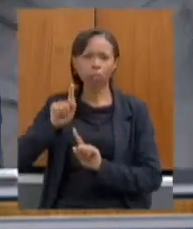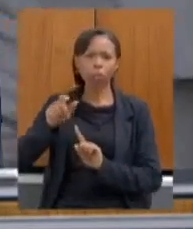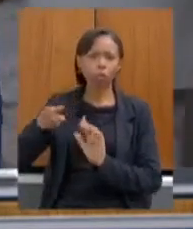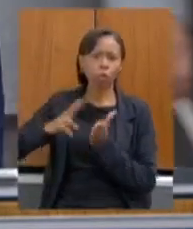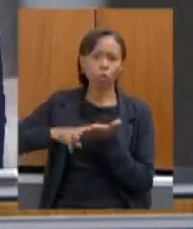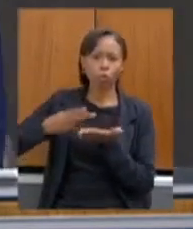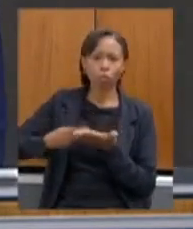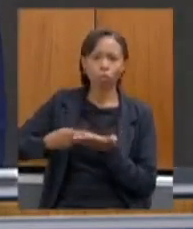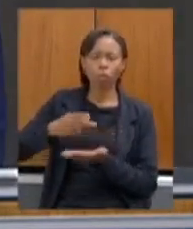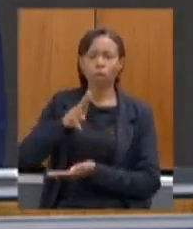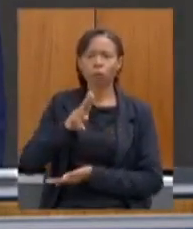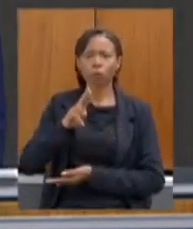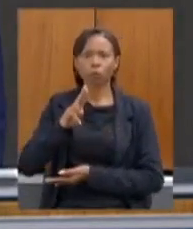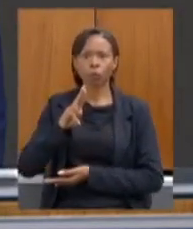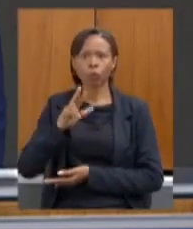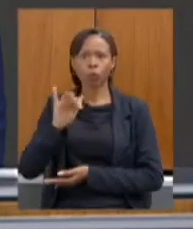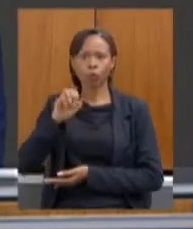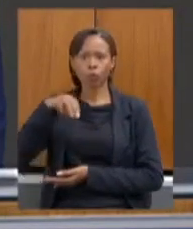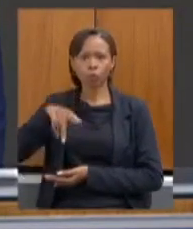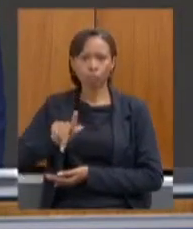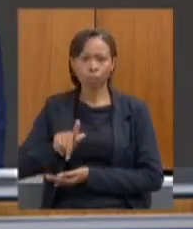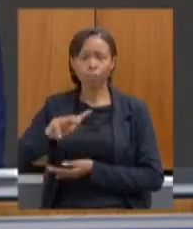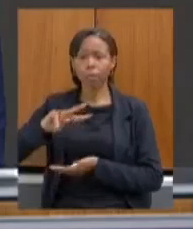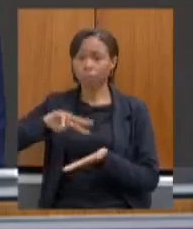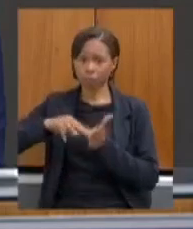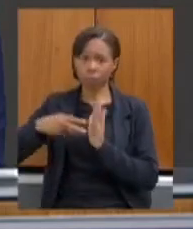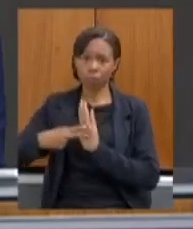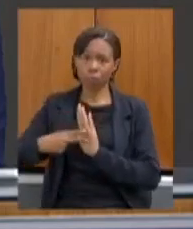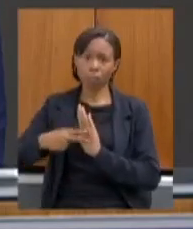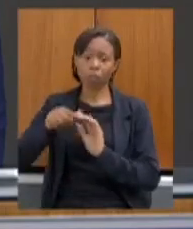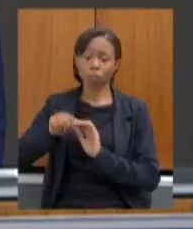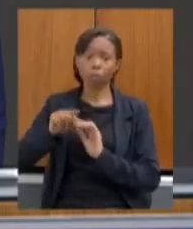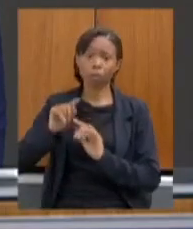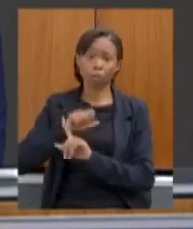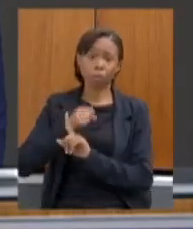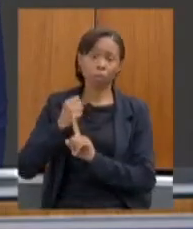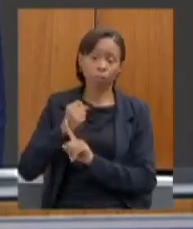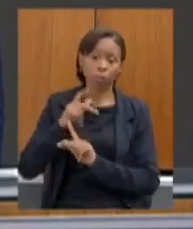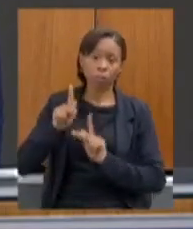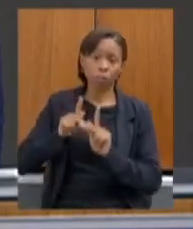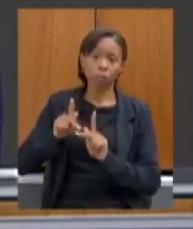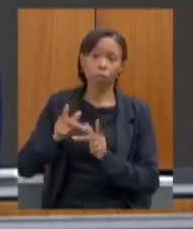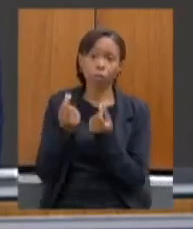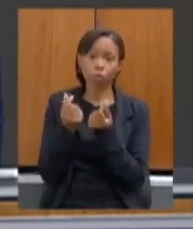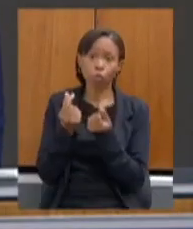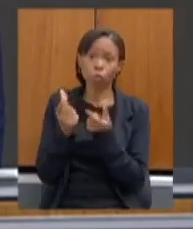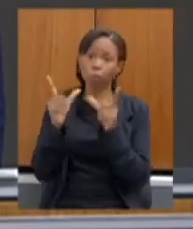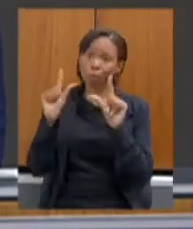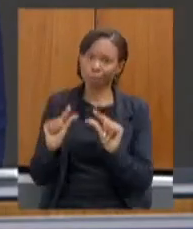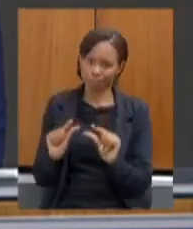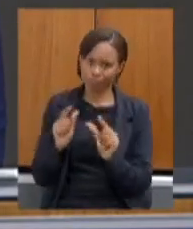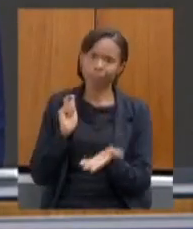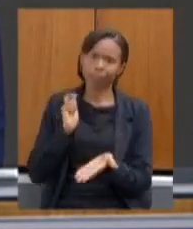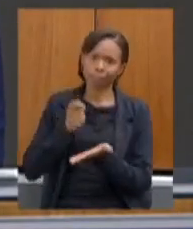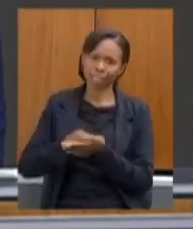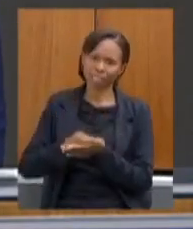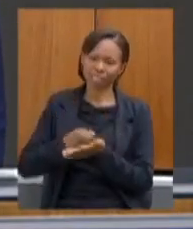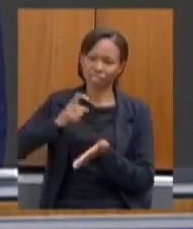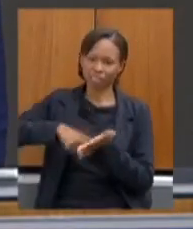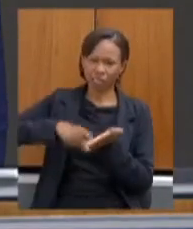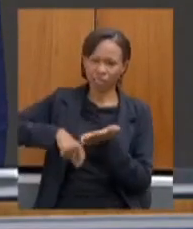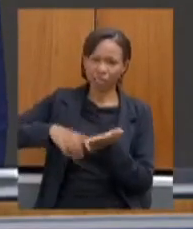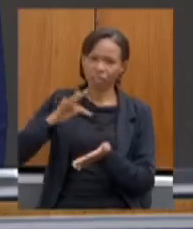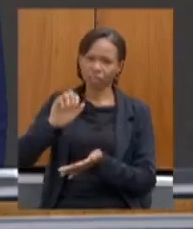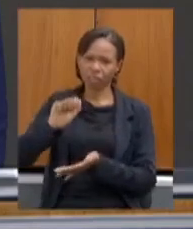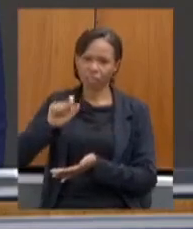representa, para o cidadão, menos custo no seu bolso, no pagamento de taxas e contas no nosso